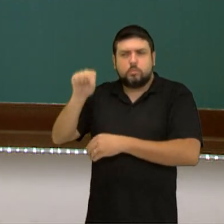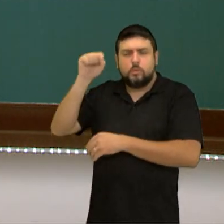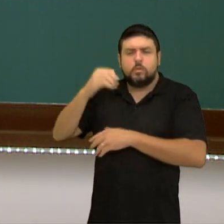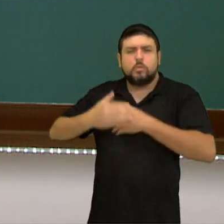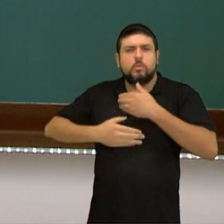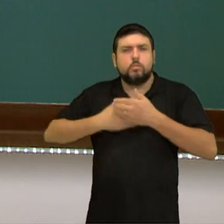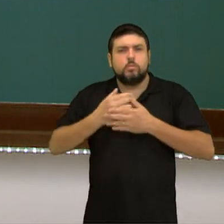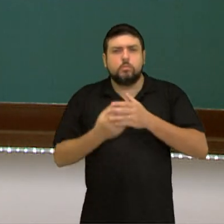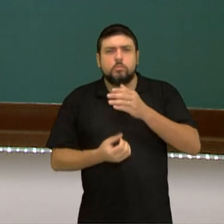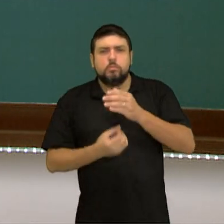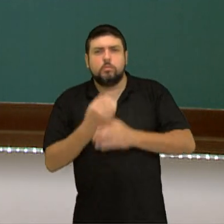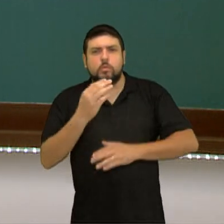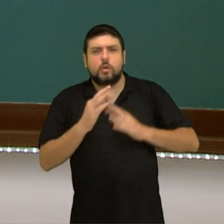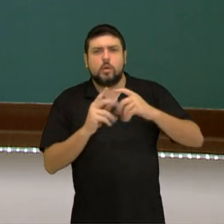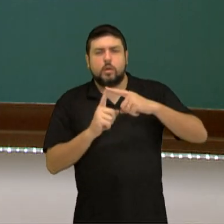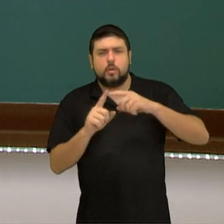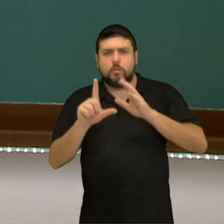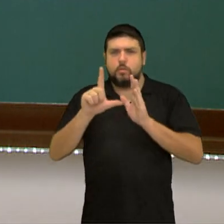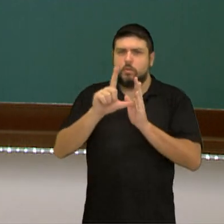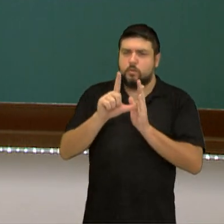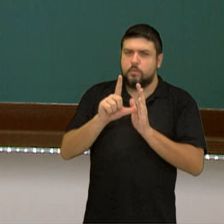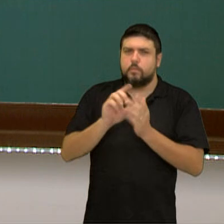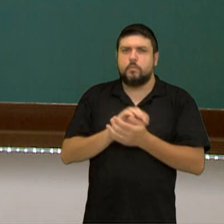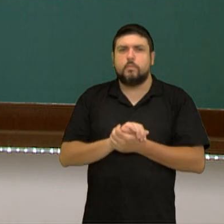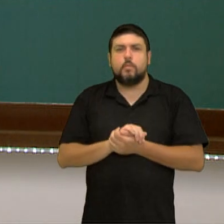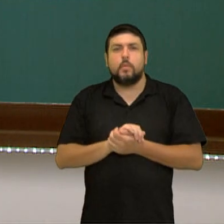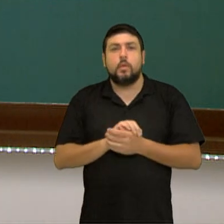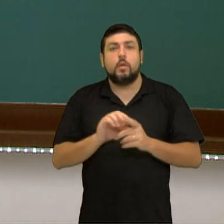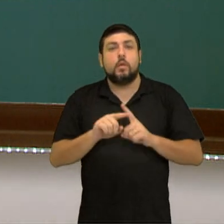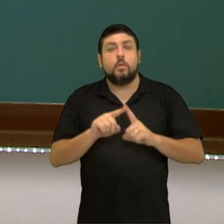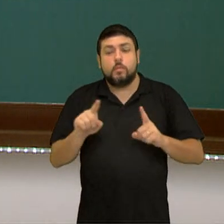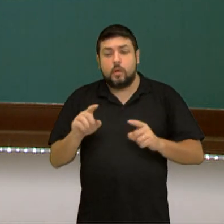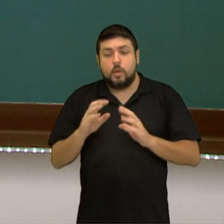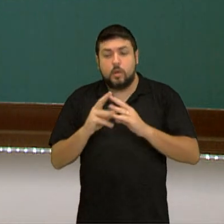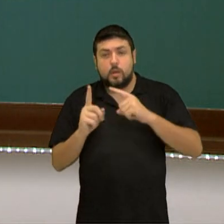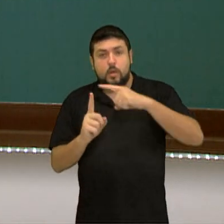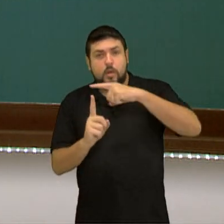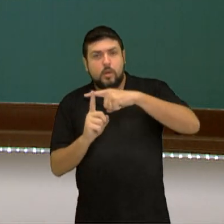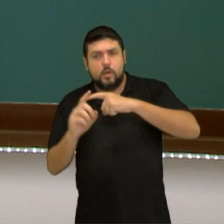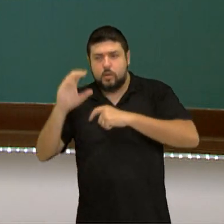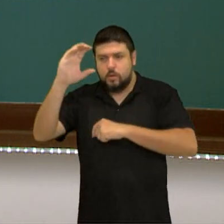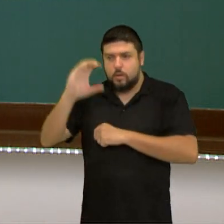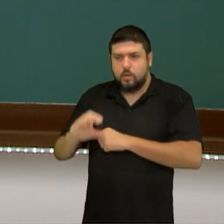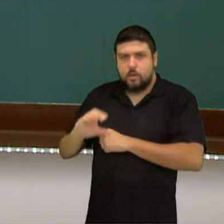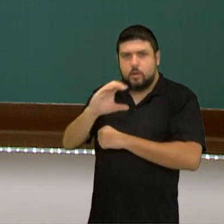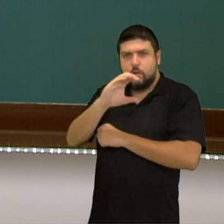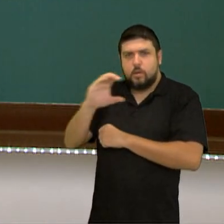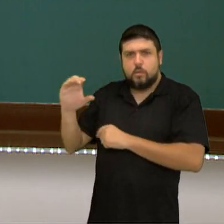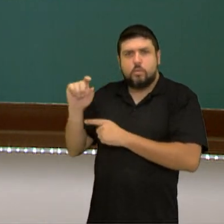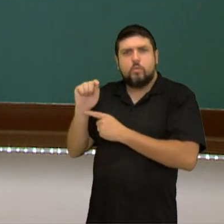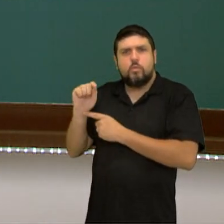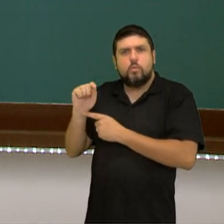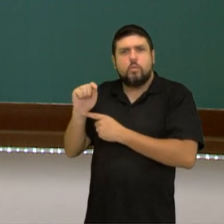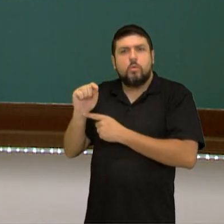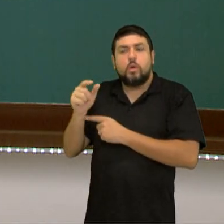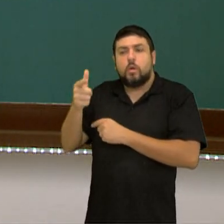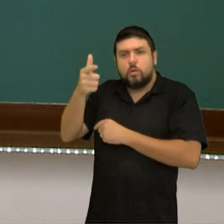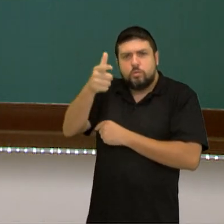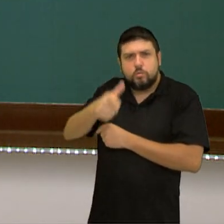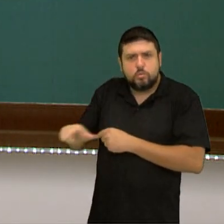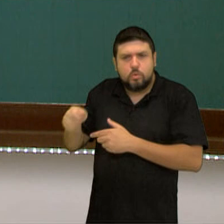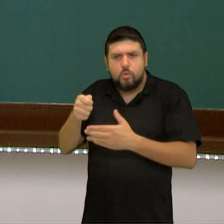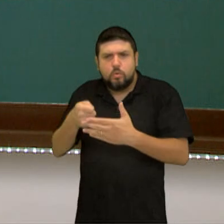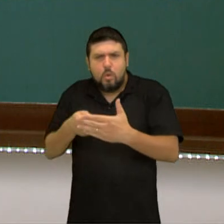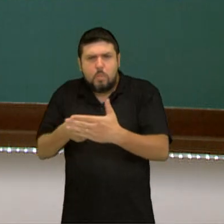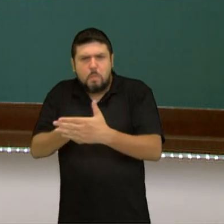tudo. Porém, a igreja foi se reforçar e voltou uma era de trevas, de caça à bruxa, né? E aí o barroco,